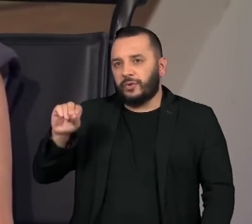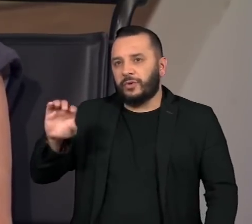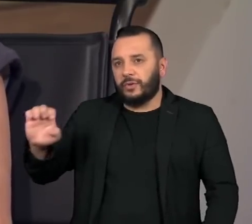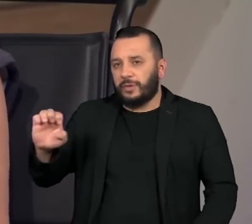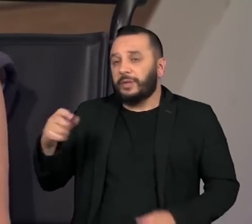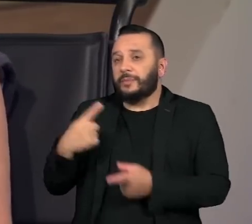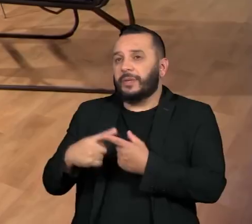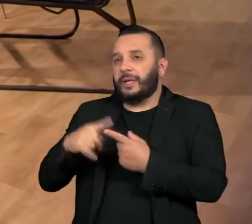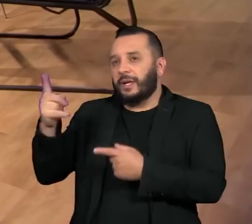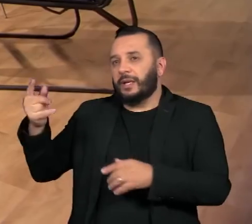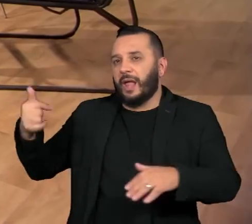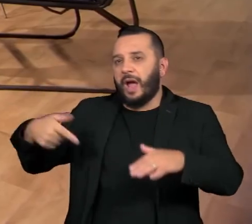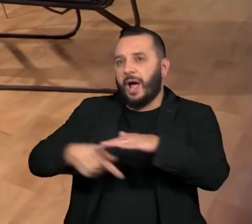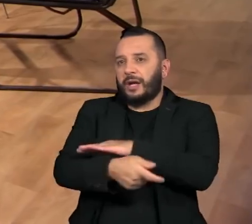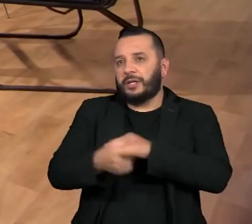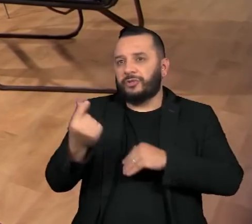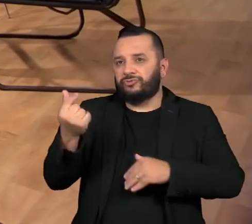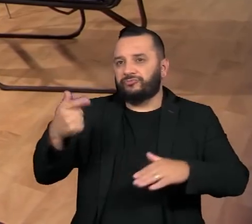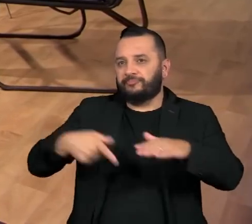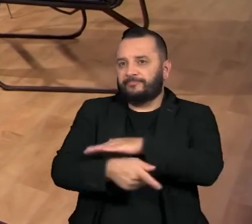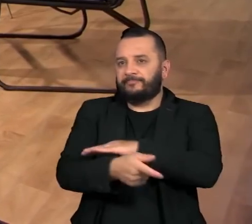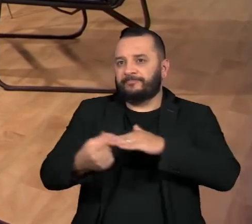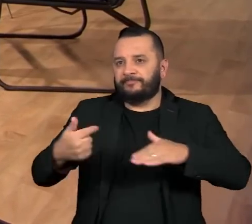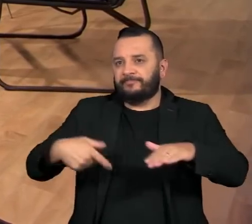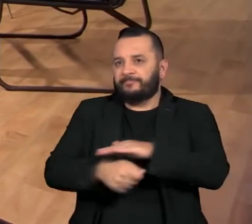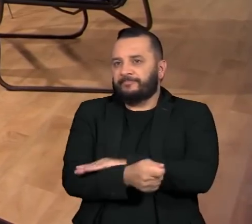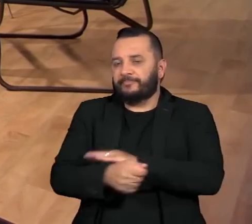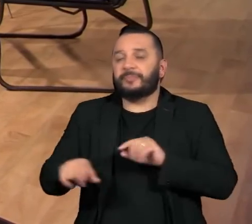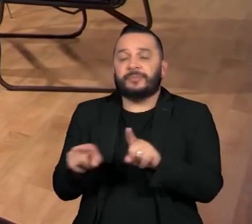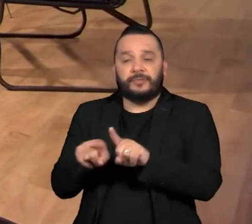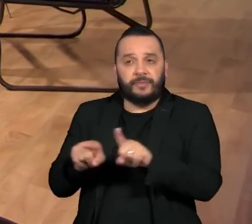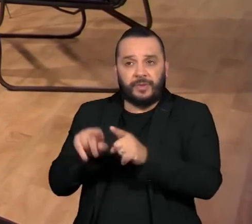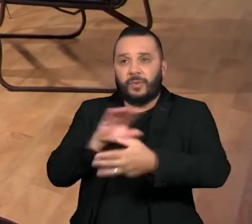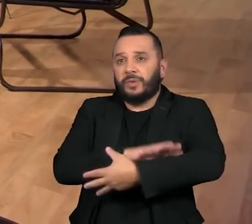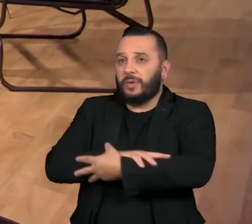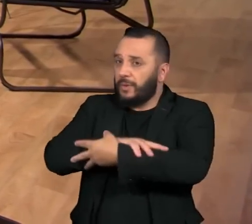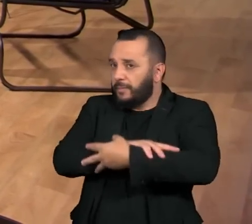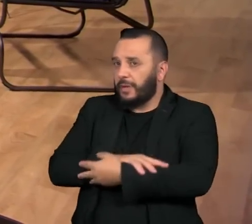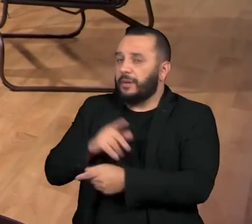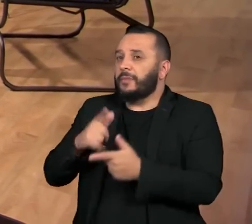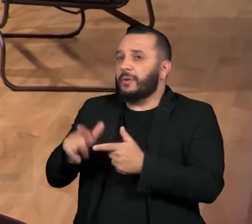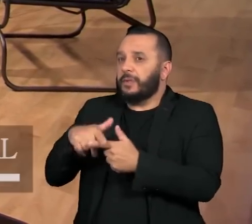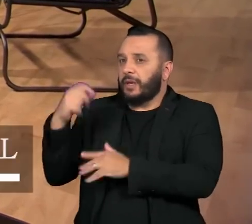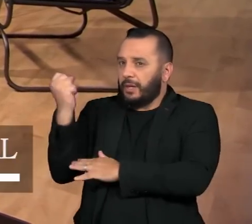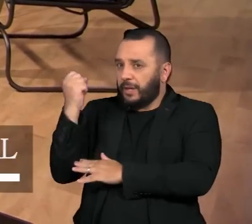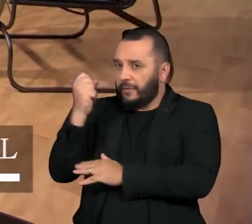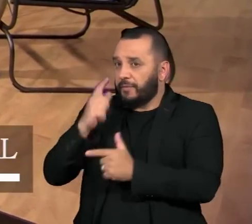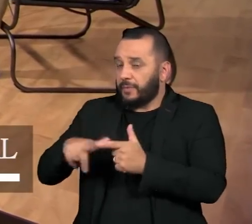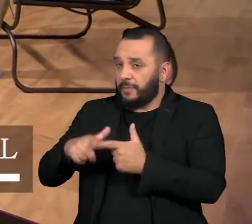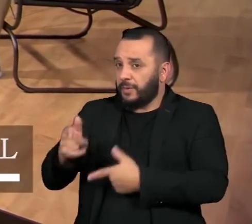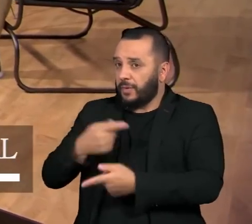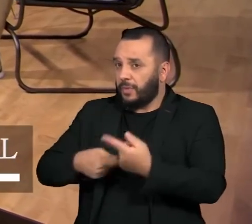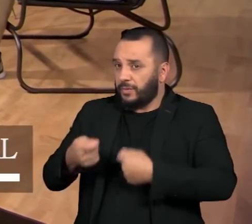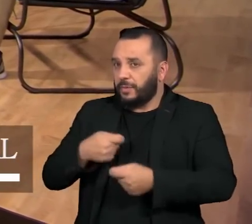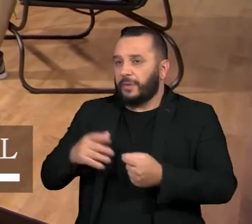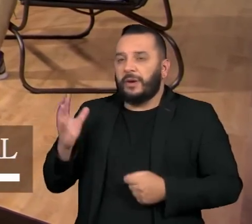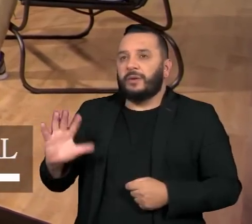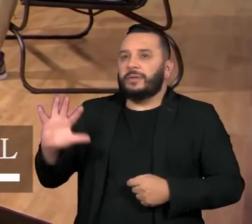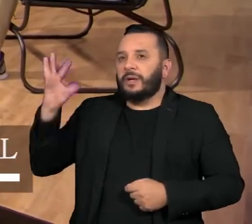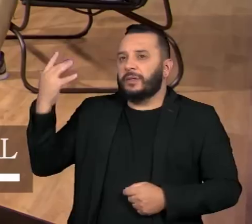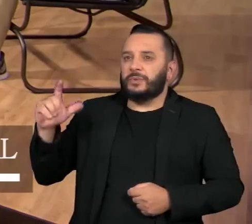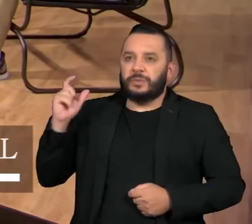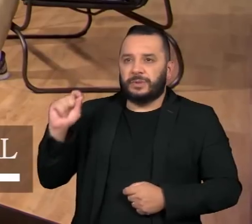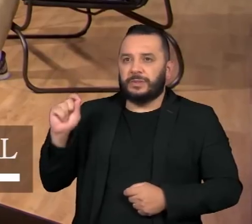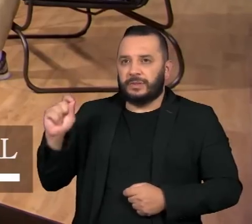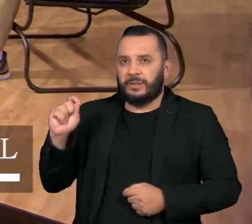ajuda financeira. E no caso da União Europeia, a situação ela também está muito grave. Então, a crise econômica ela já tem provocado